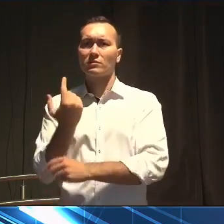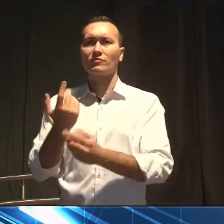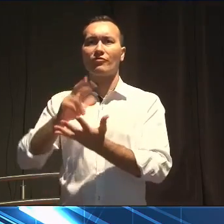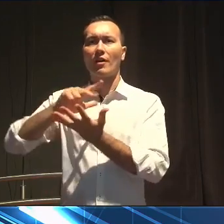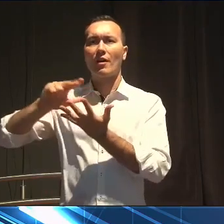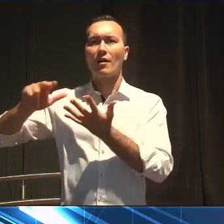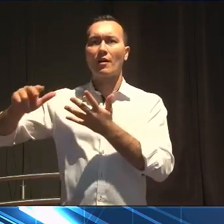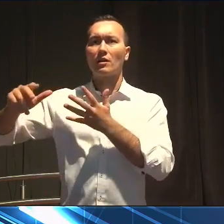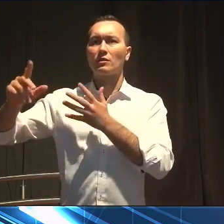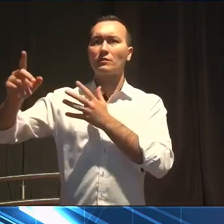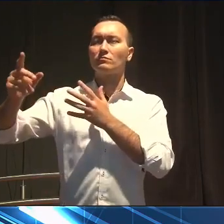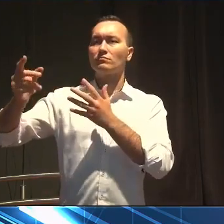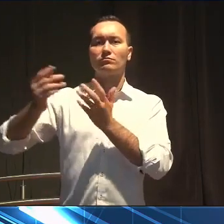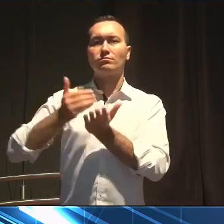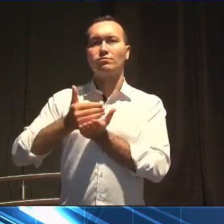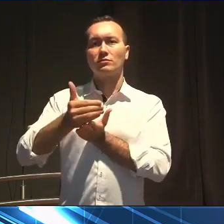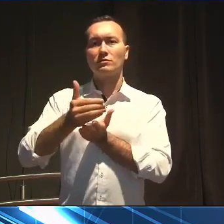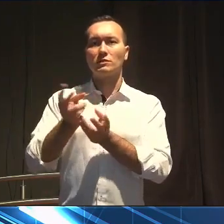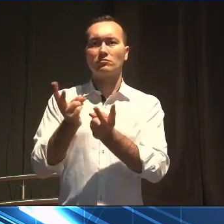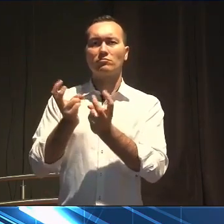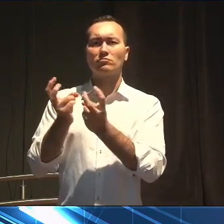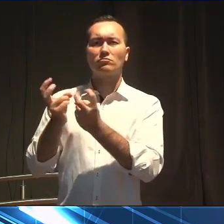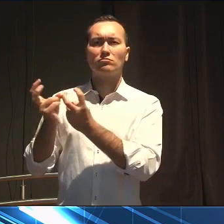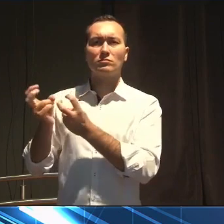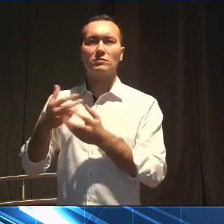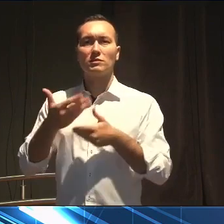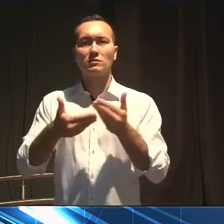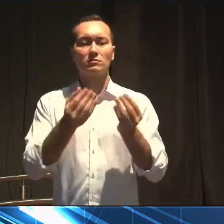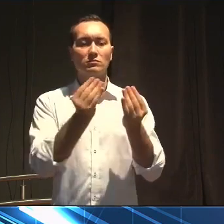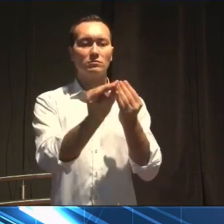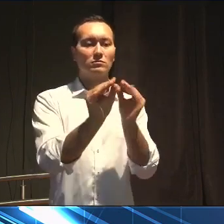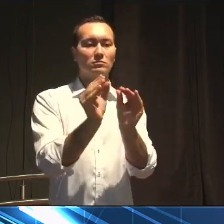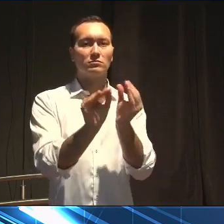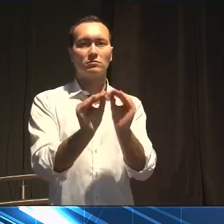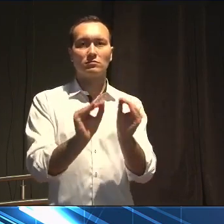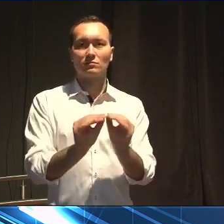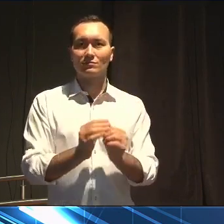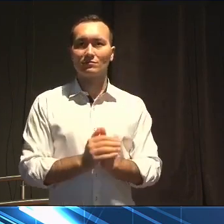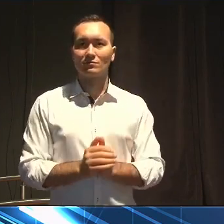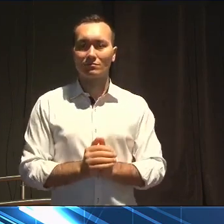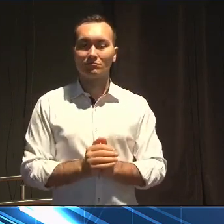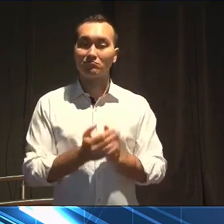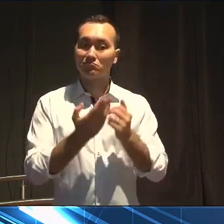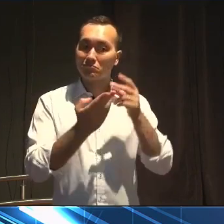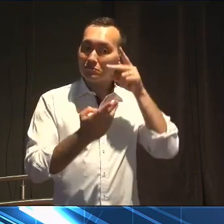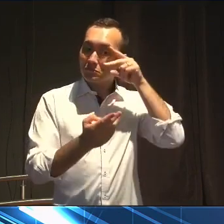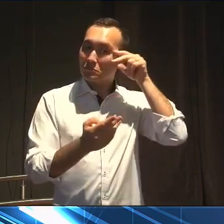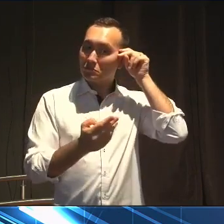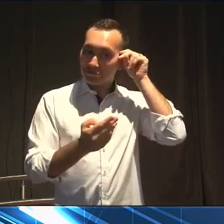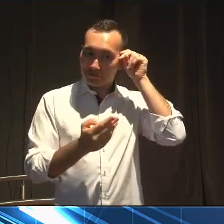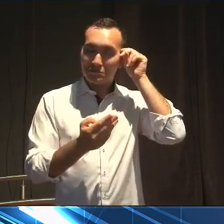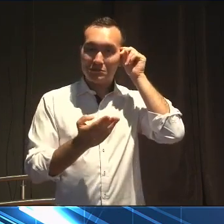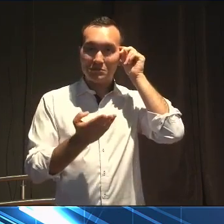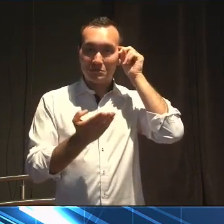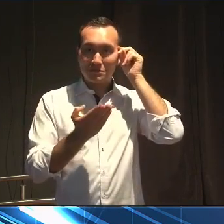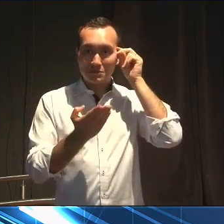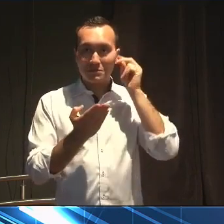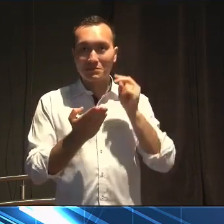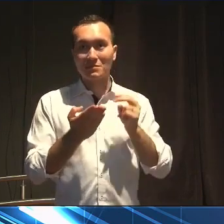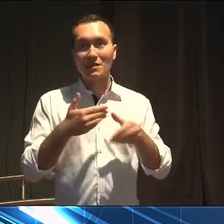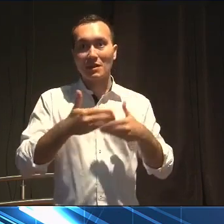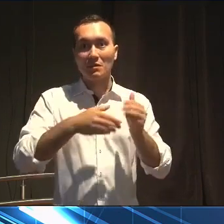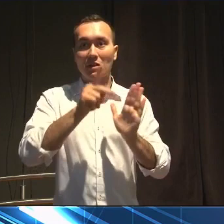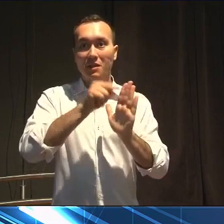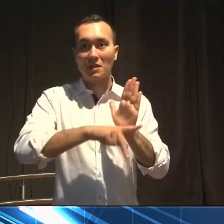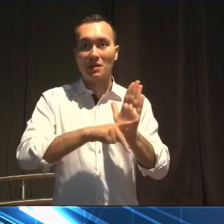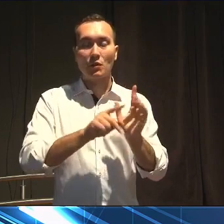projeto mais audacioso da NVIDIA é um projeto para trabalhar e criar um gêmeo digital da Terra, chama Earth-2,